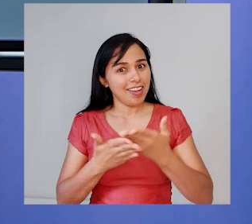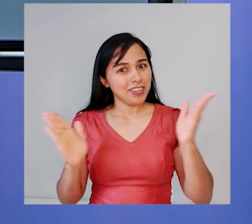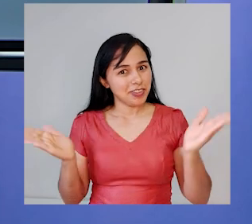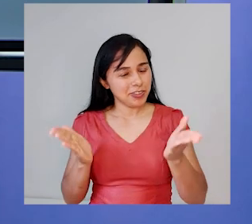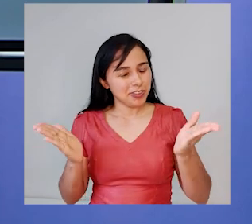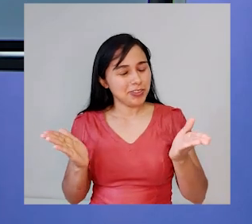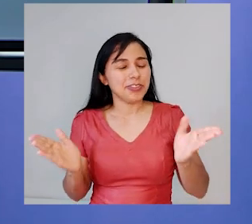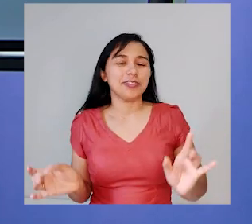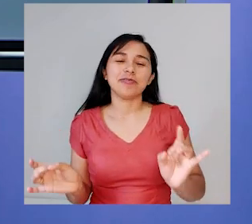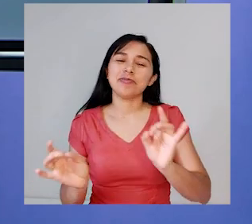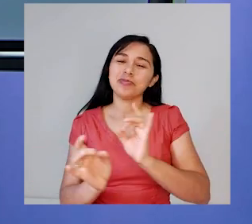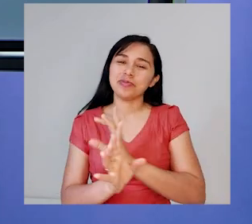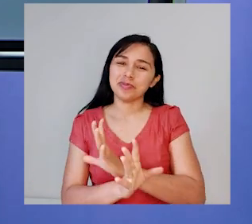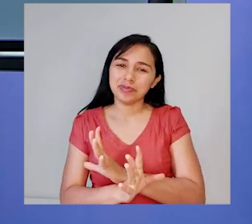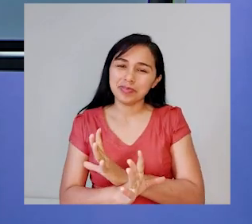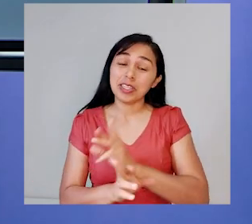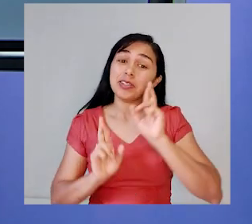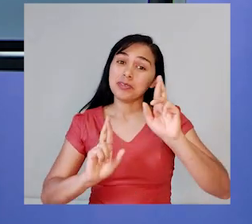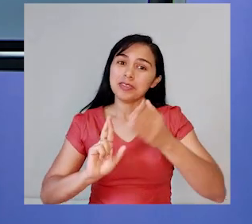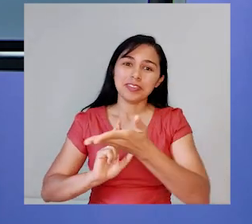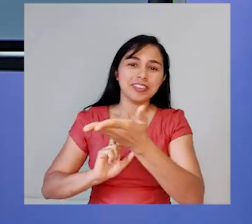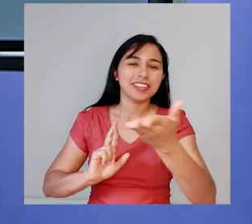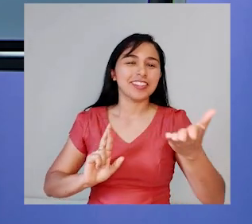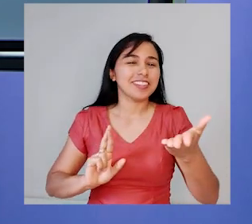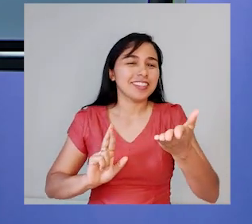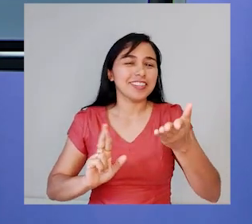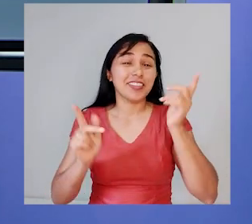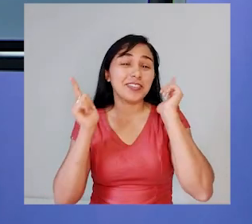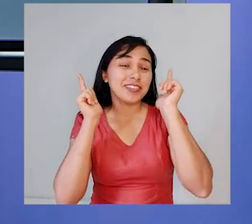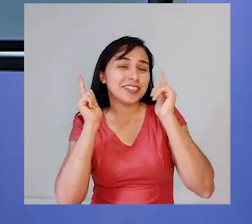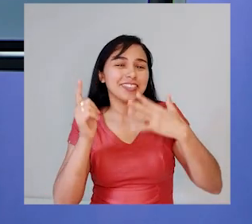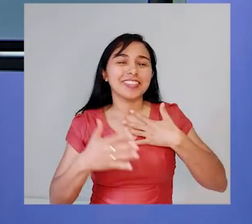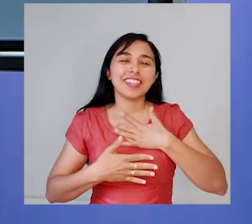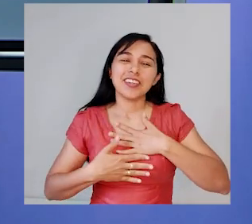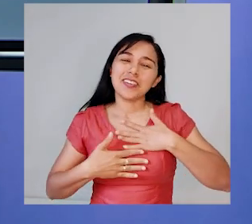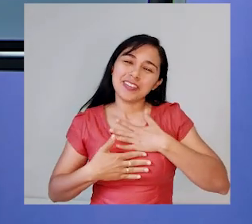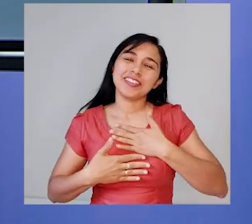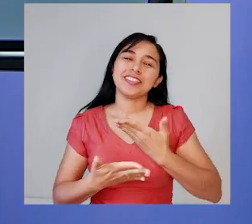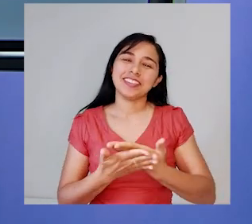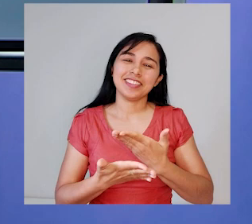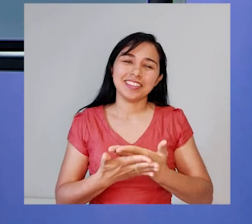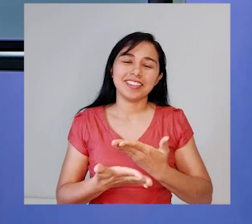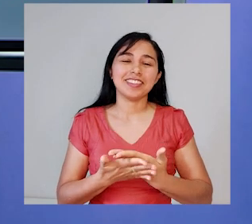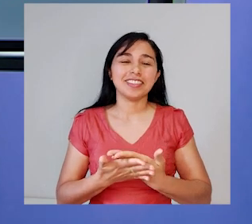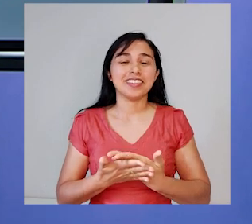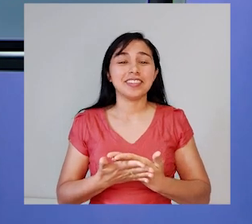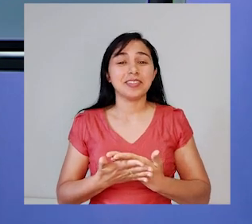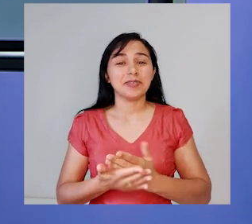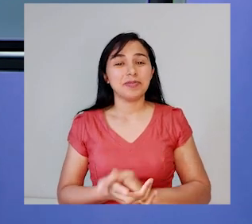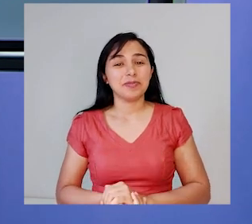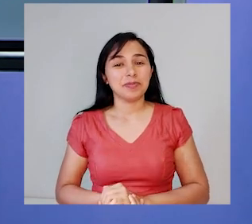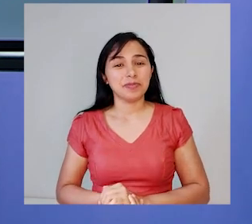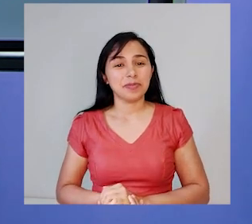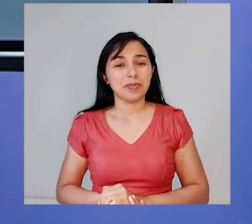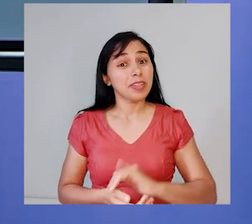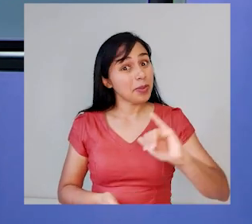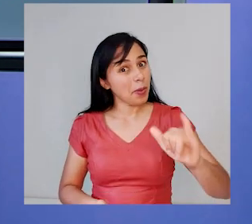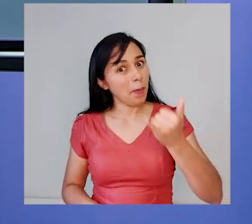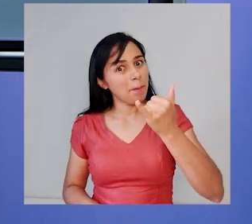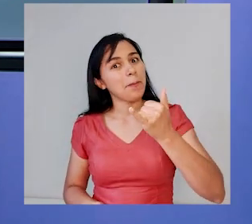Eu espero que vocês tenham se divertido, tenham gostado bastante, tenham curtido os poemas que eu trouxe para vocês.